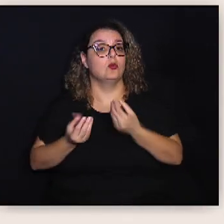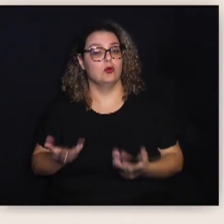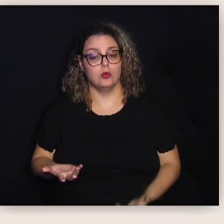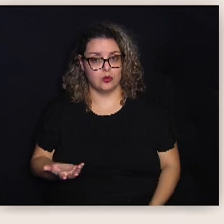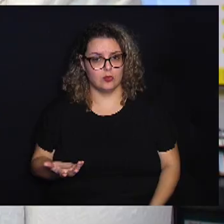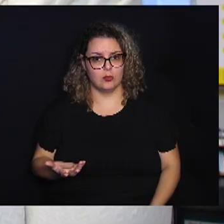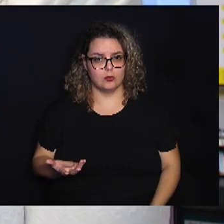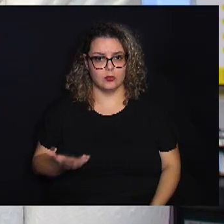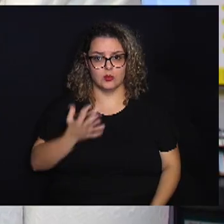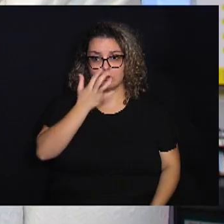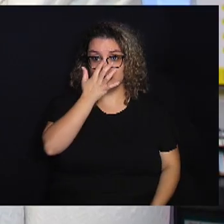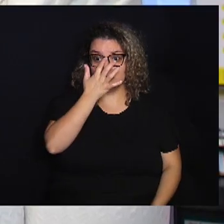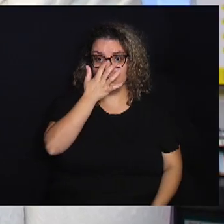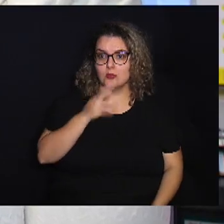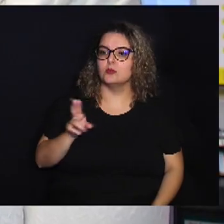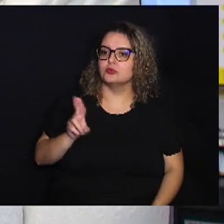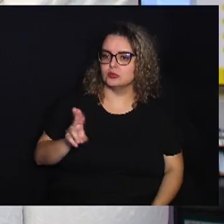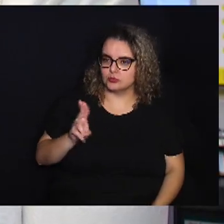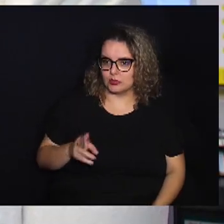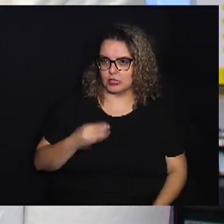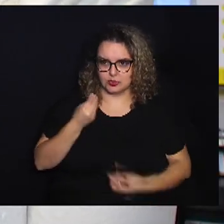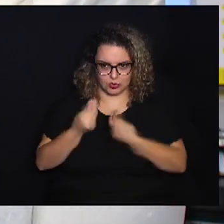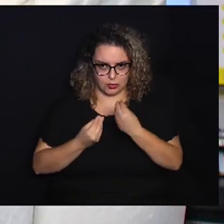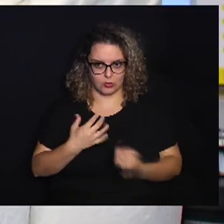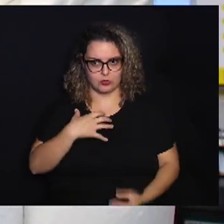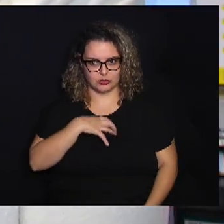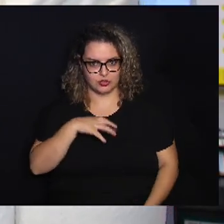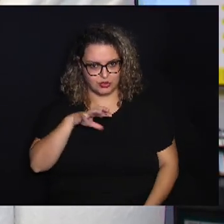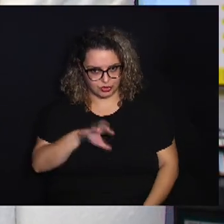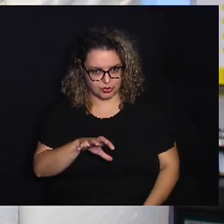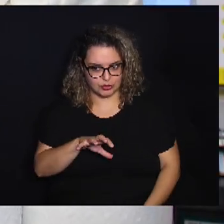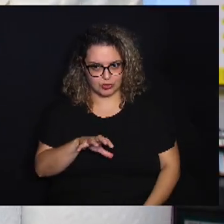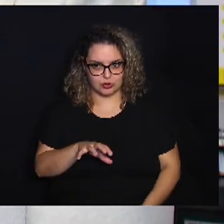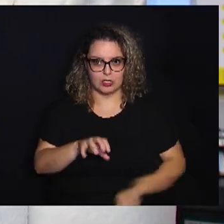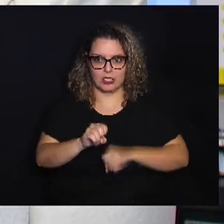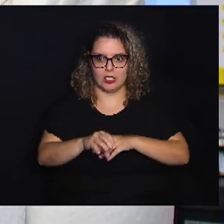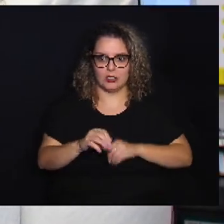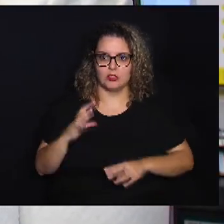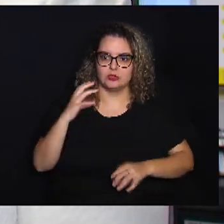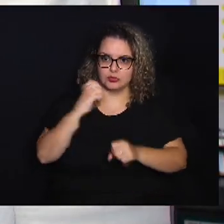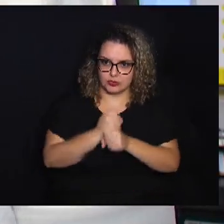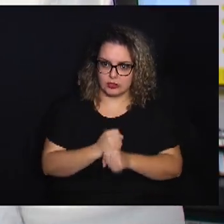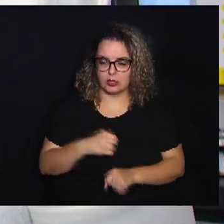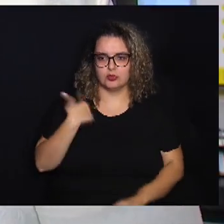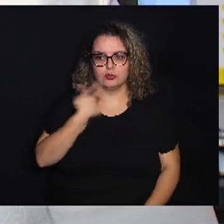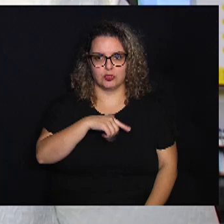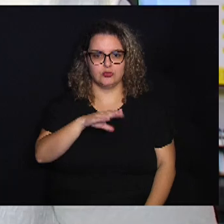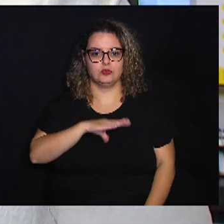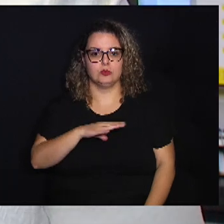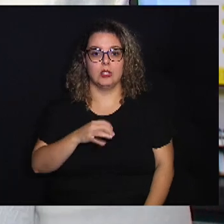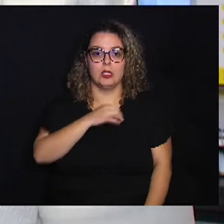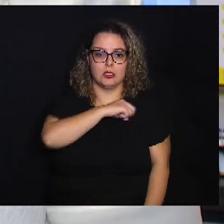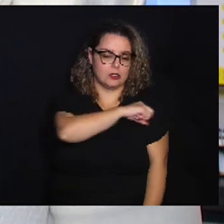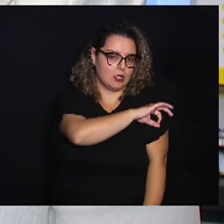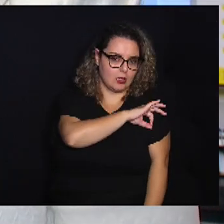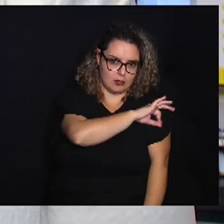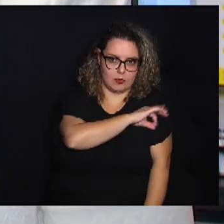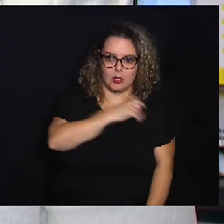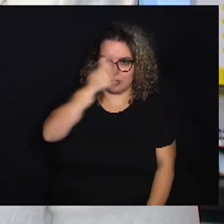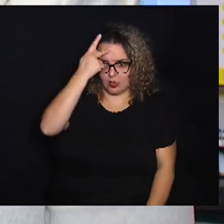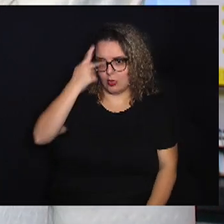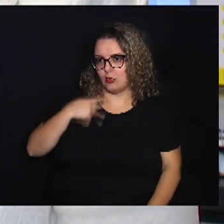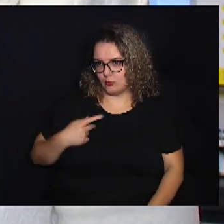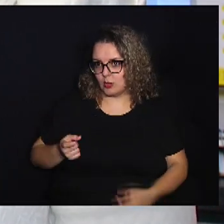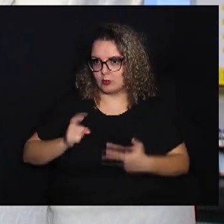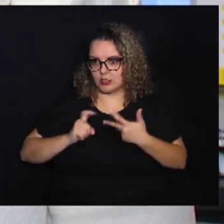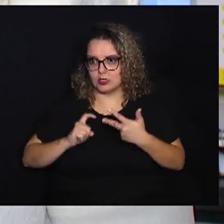como que foi implementado e de que forma que se apresenta hoje a educação integral no nosso município. E a prefeitura, o próprio executivo, a Secretaria